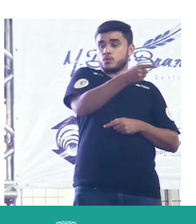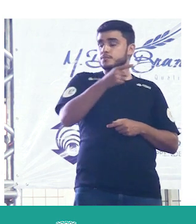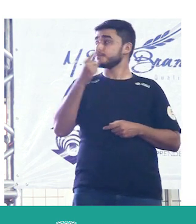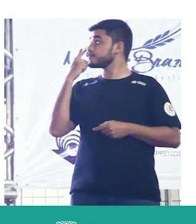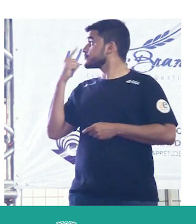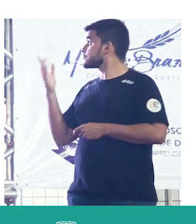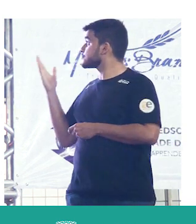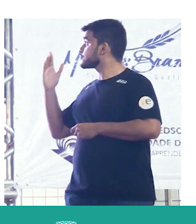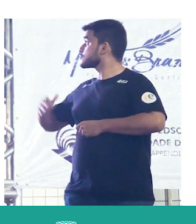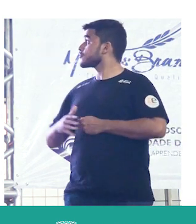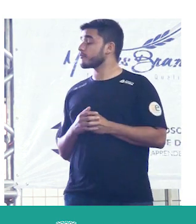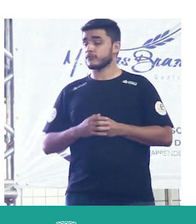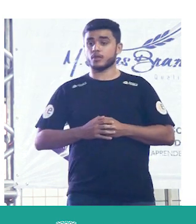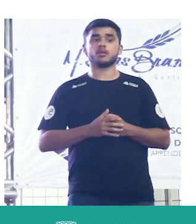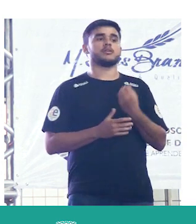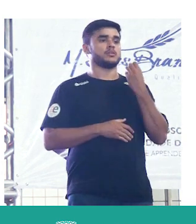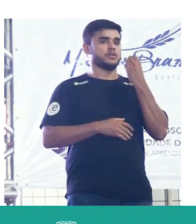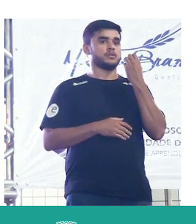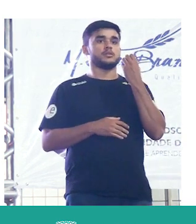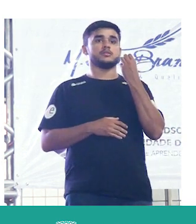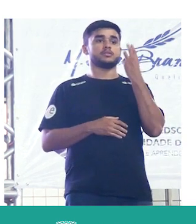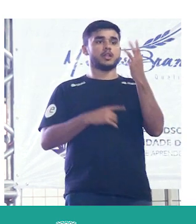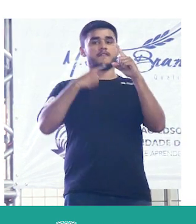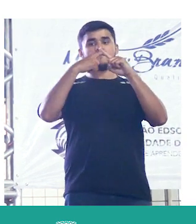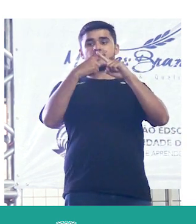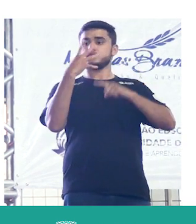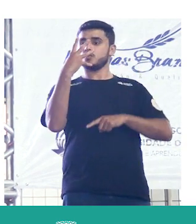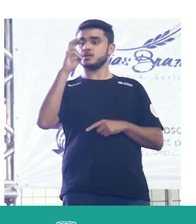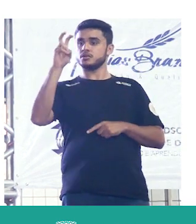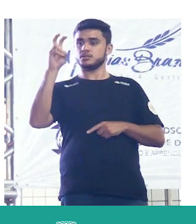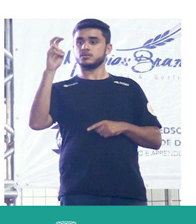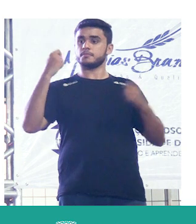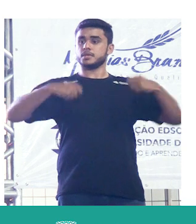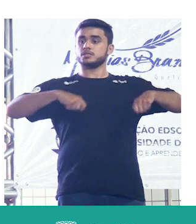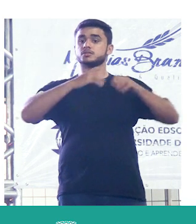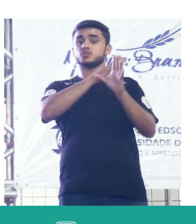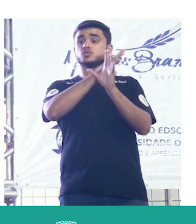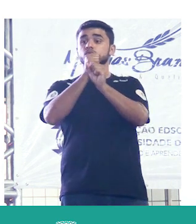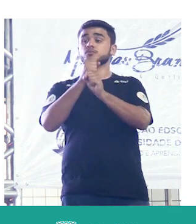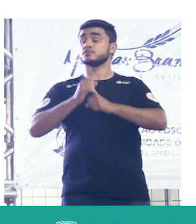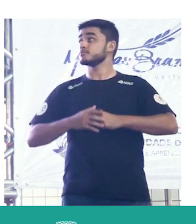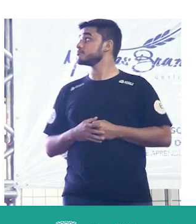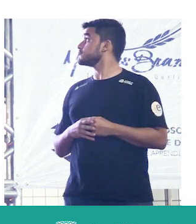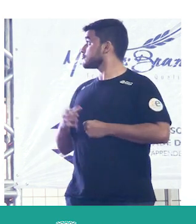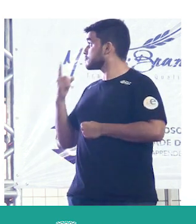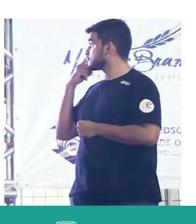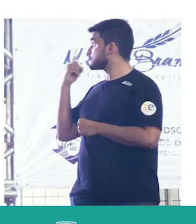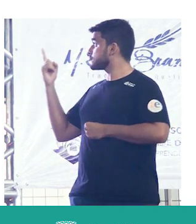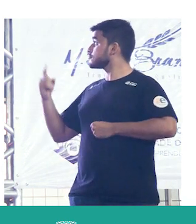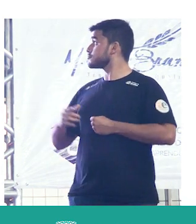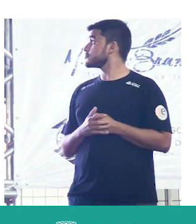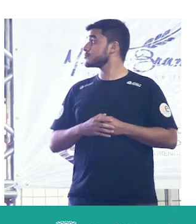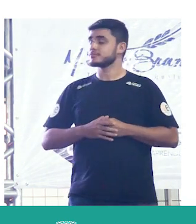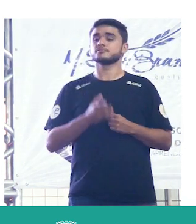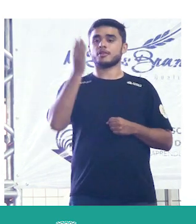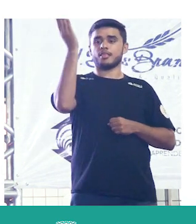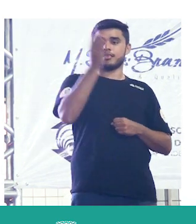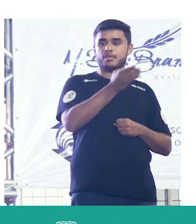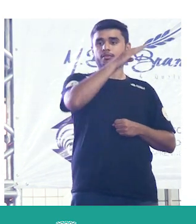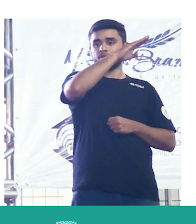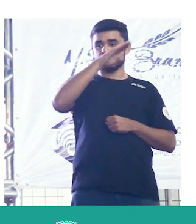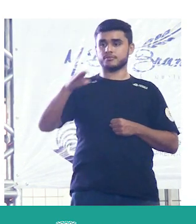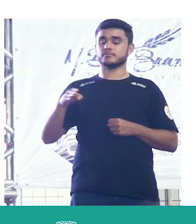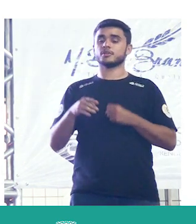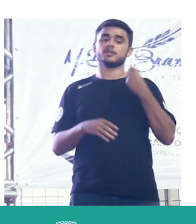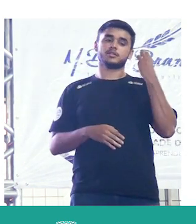de partículas em suspensão, em 3.000 litros, há quantos gramas?